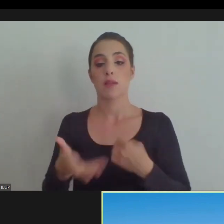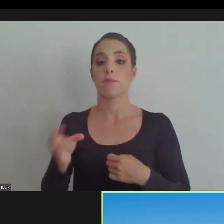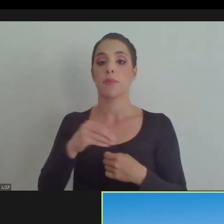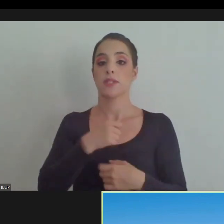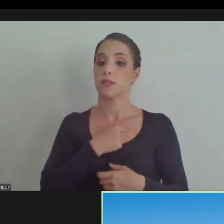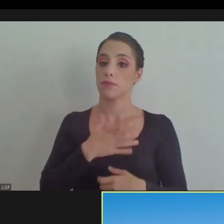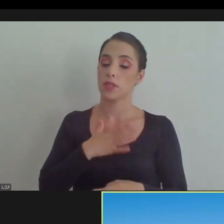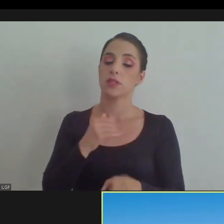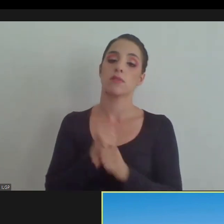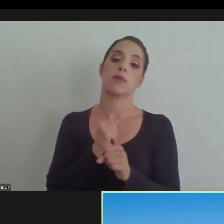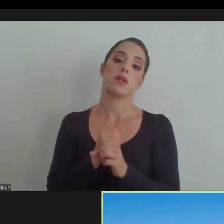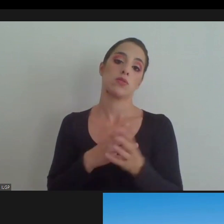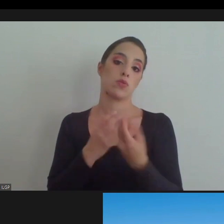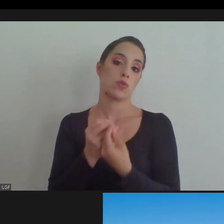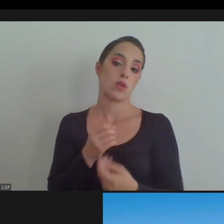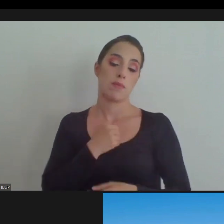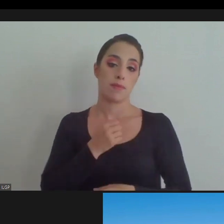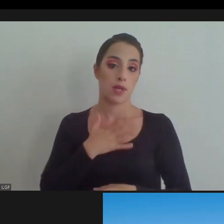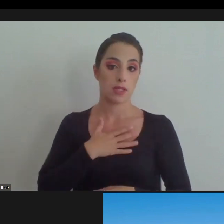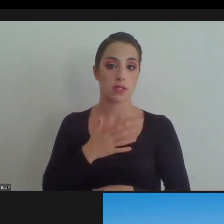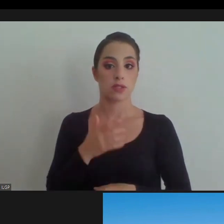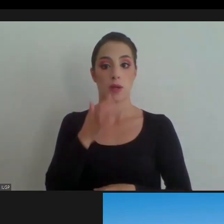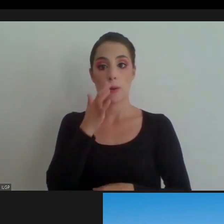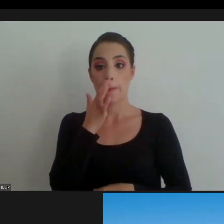trabalhar em conjunto com as empresas. E acho que